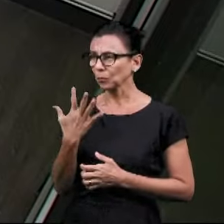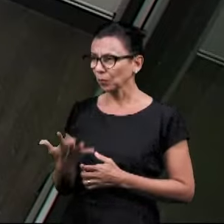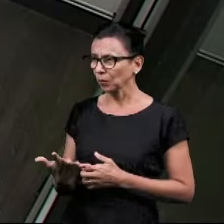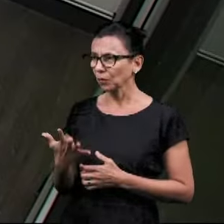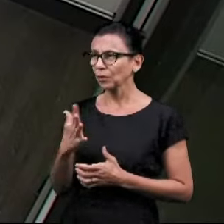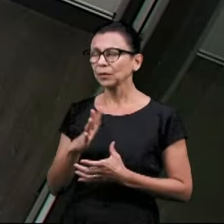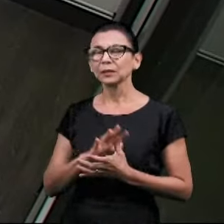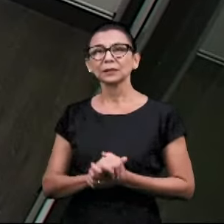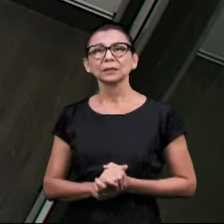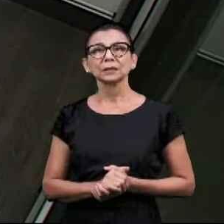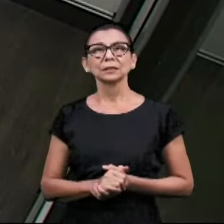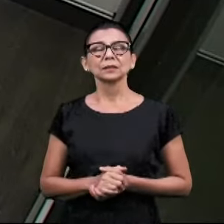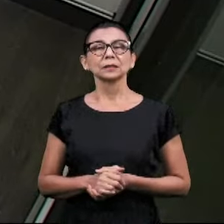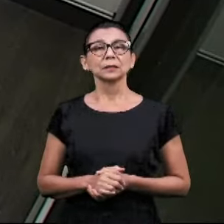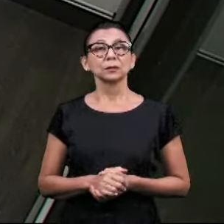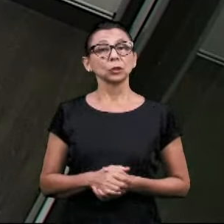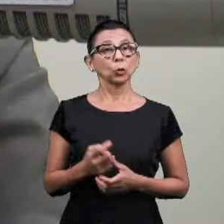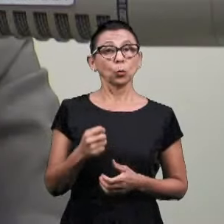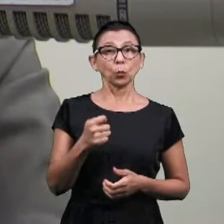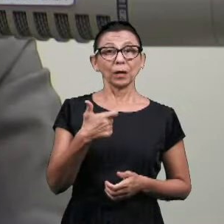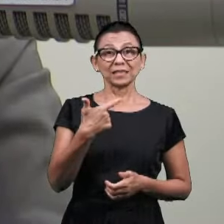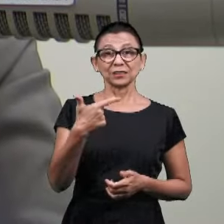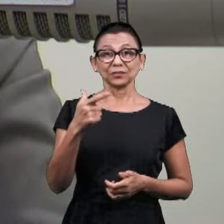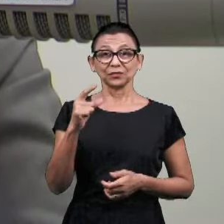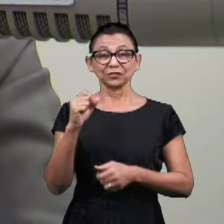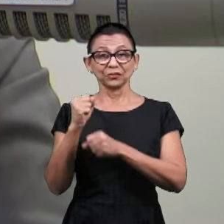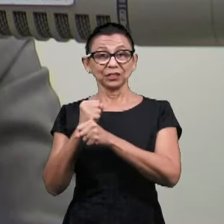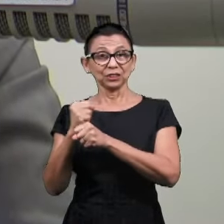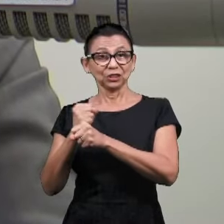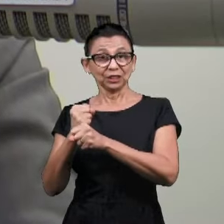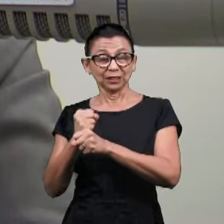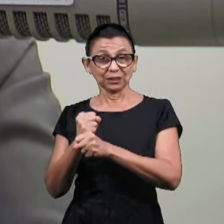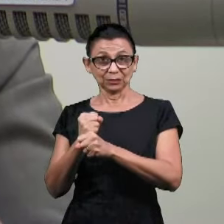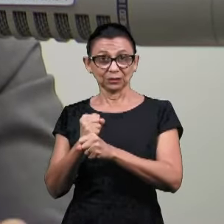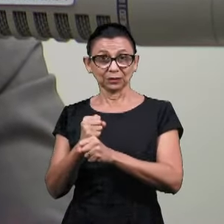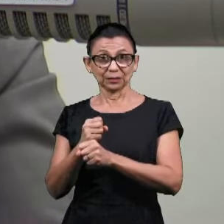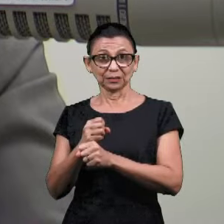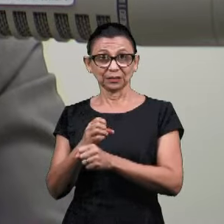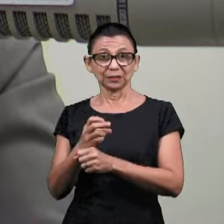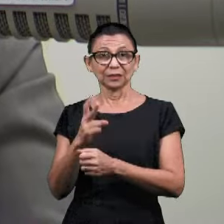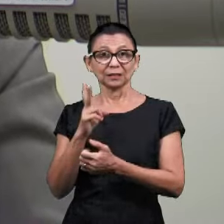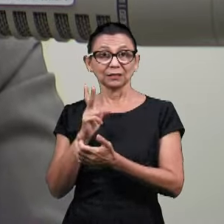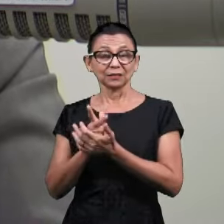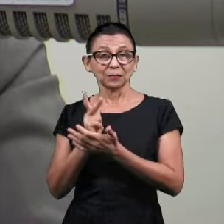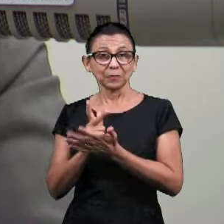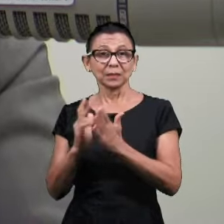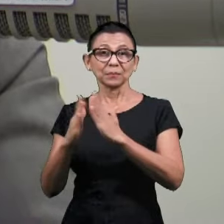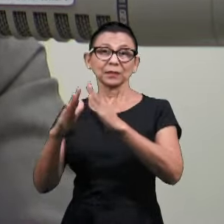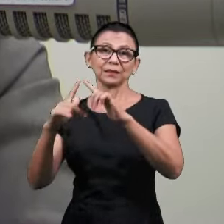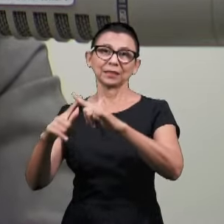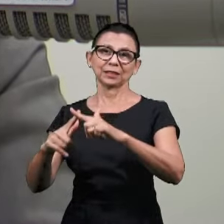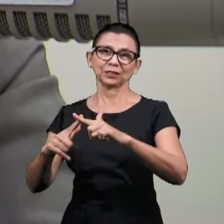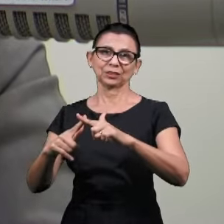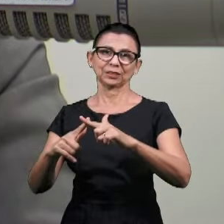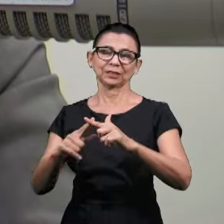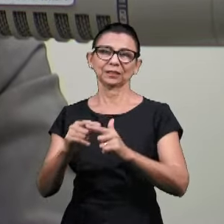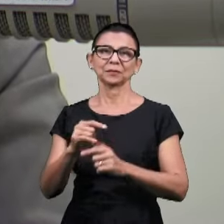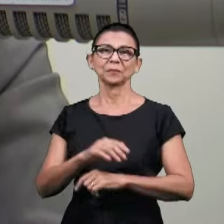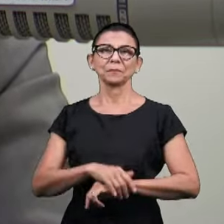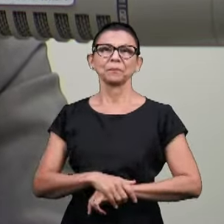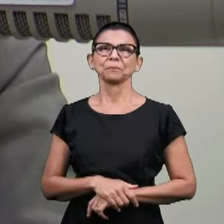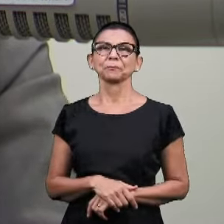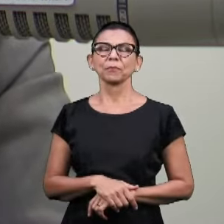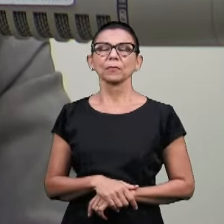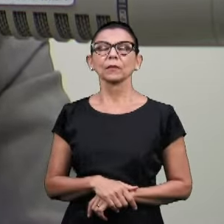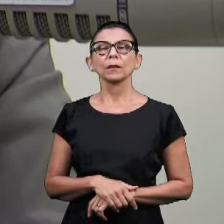igreja. Quase 20 anos ali. Quase 20 anos ali, para deixar ali, porque nós sabemos que o rebanho sente a falta, né,